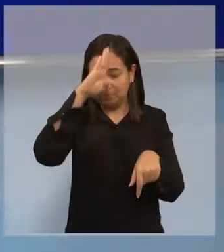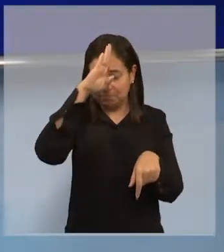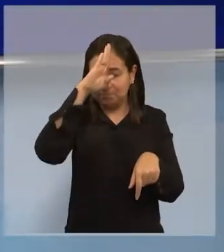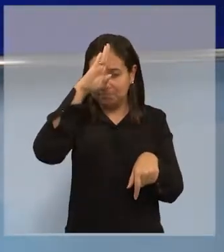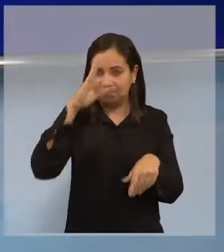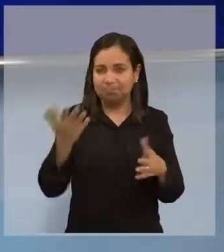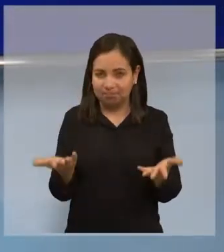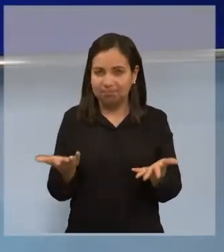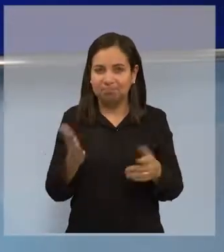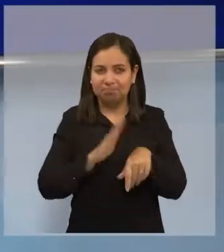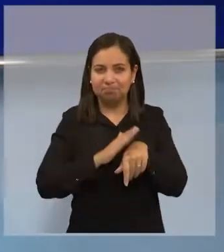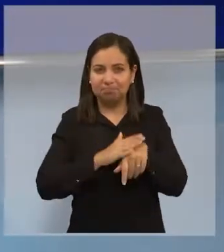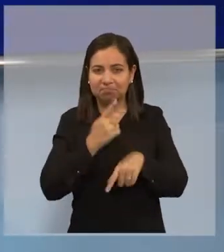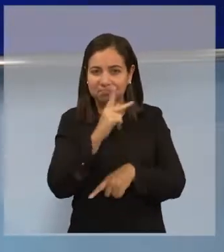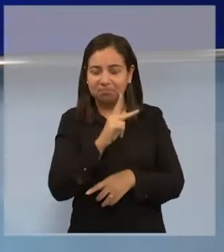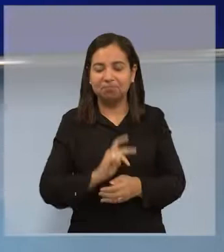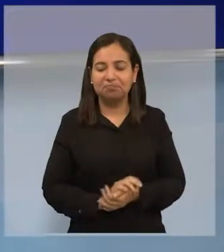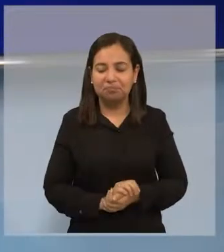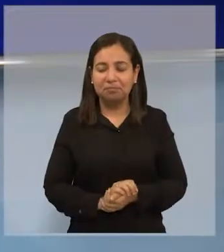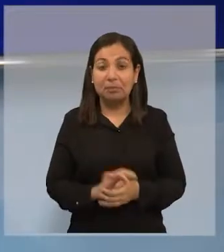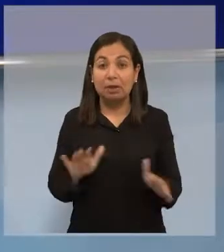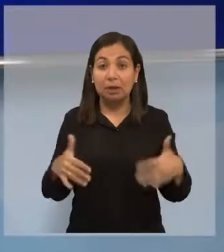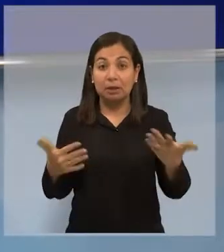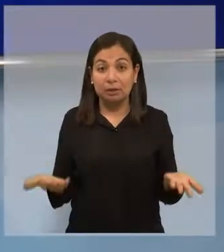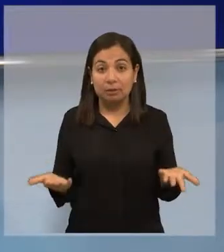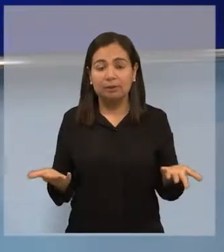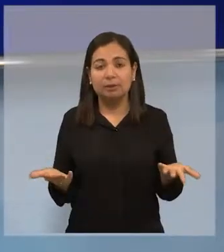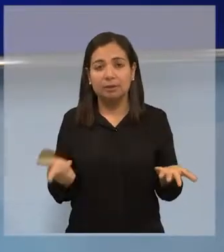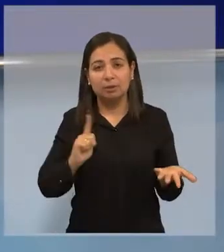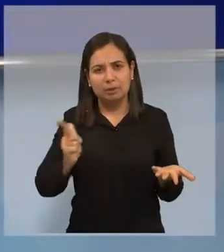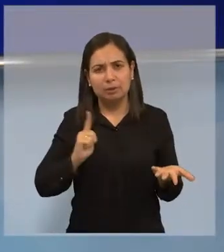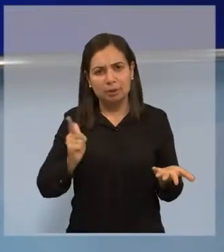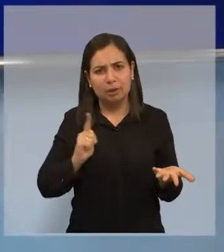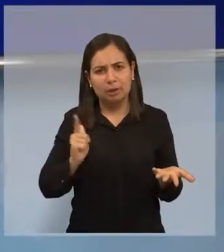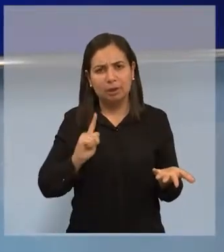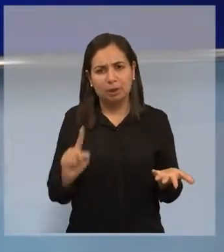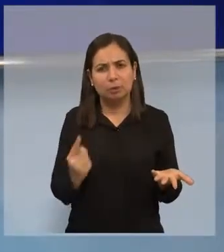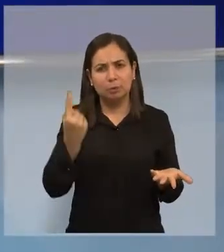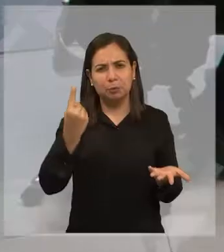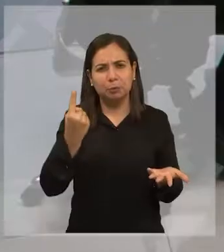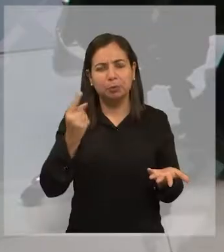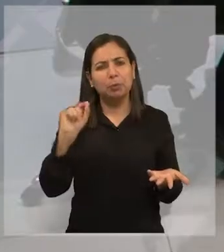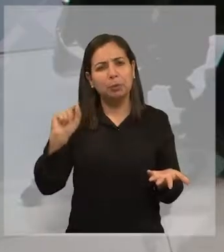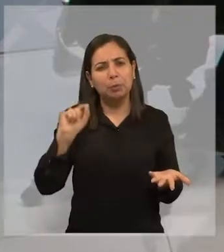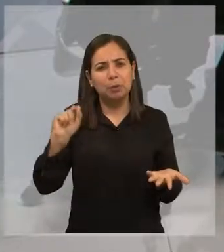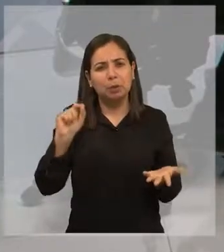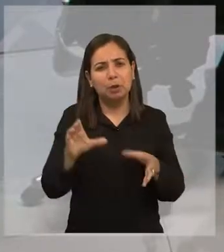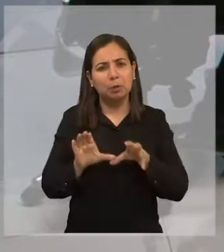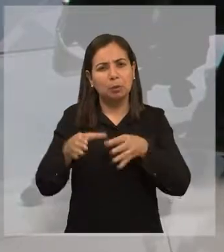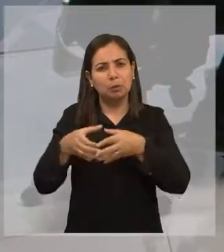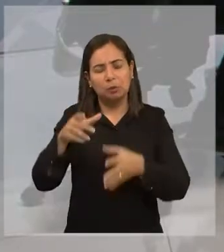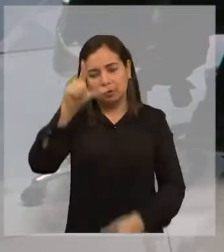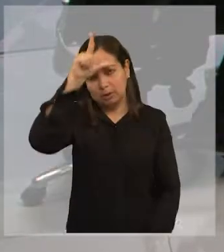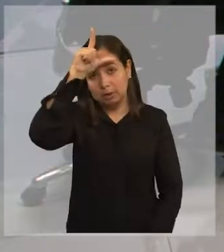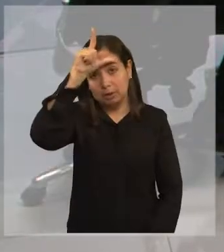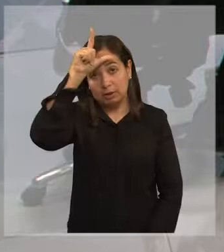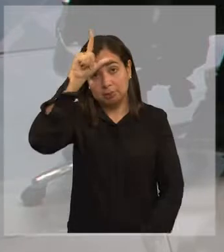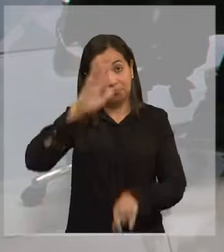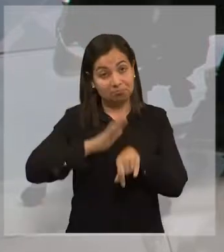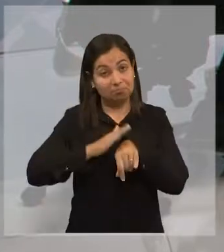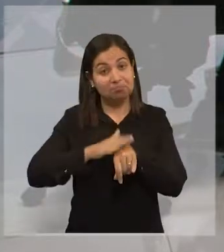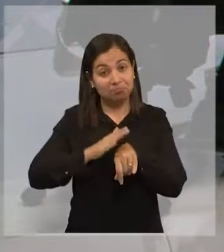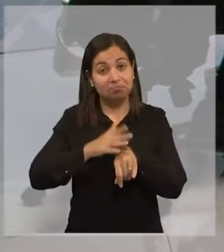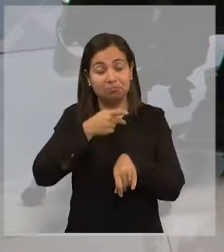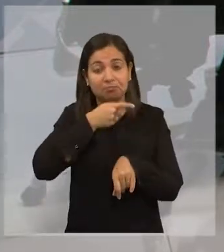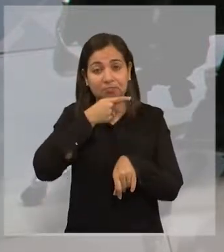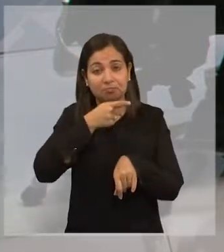a partir dele mesmo. Há um aspecto que deixou os líderes do próprio